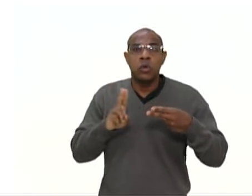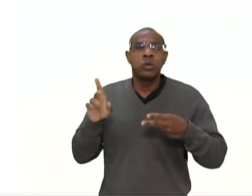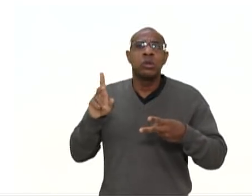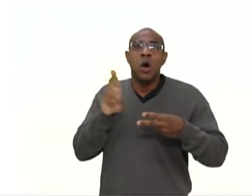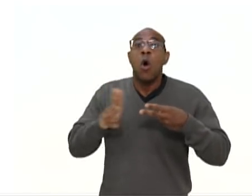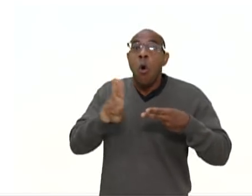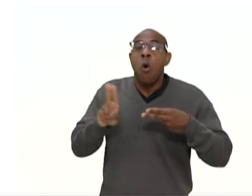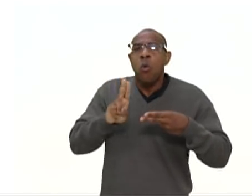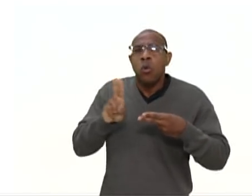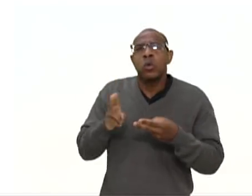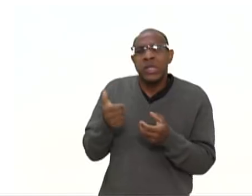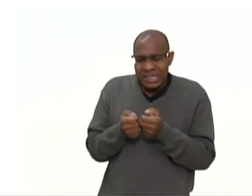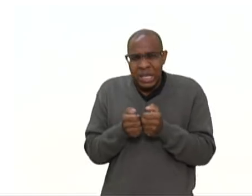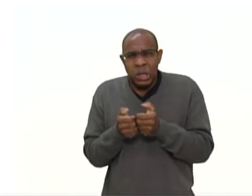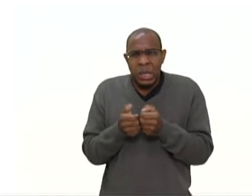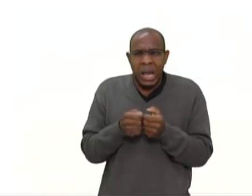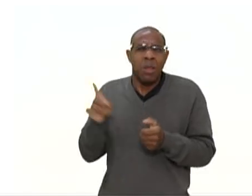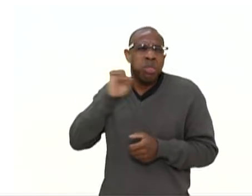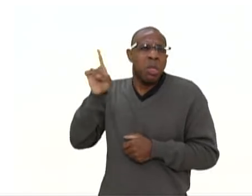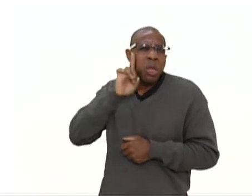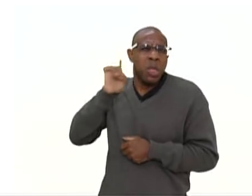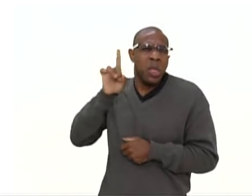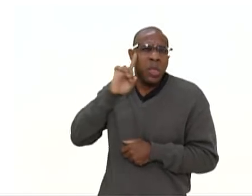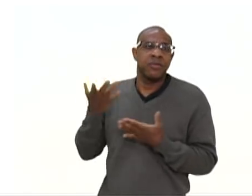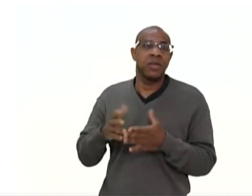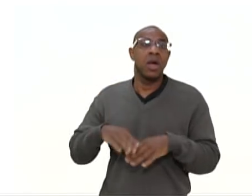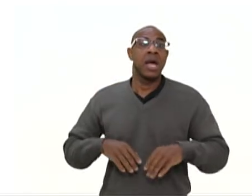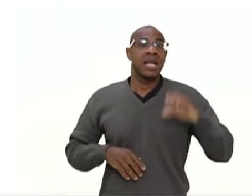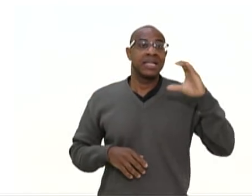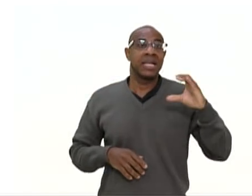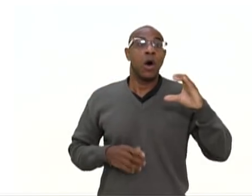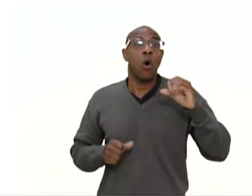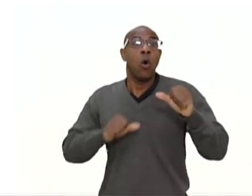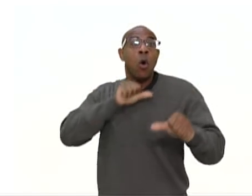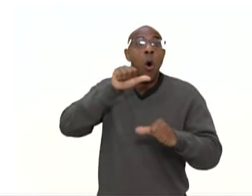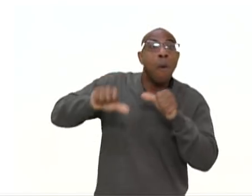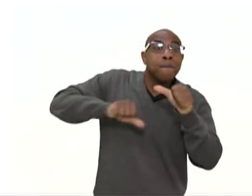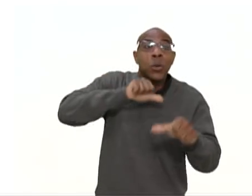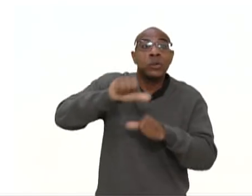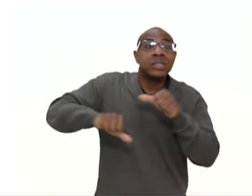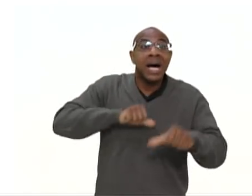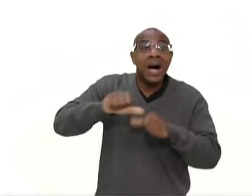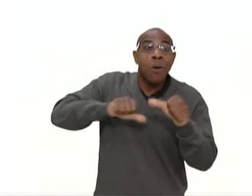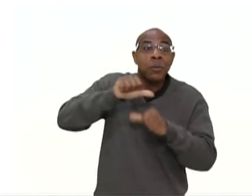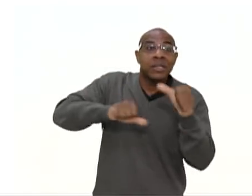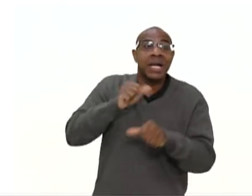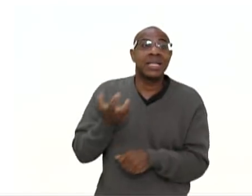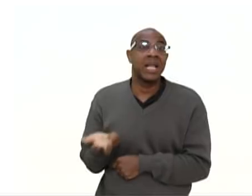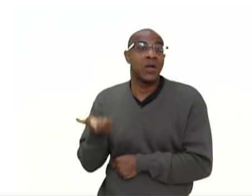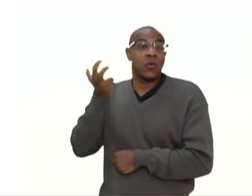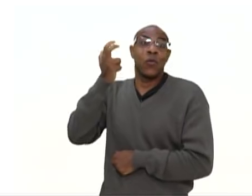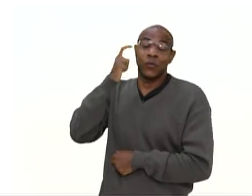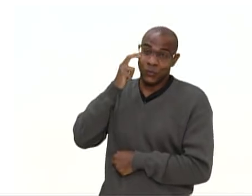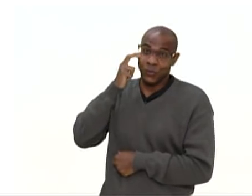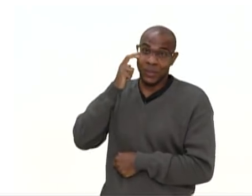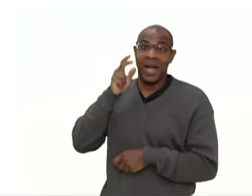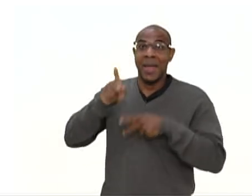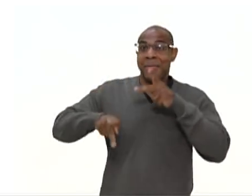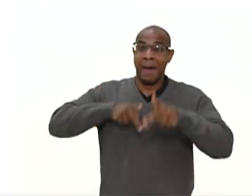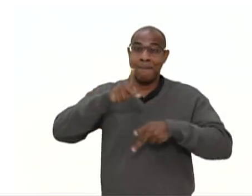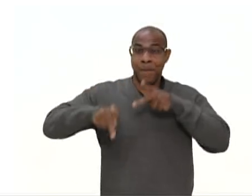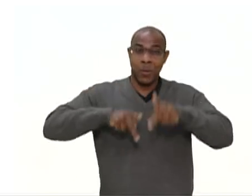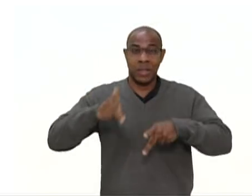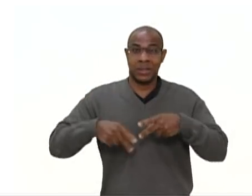da cultura da população. No meu comentário, eu já dei praticamente a resposta. Vamos lá marcar a